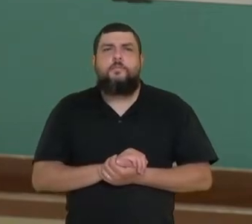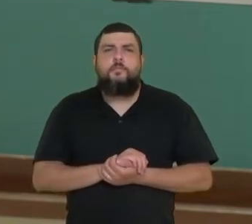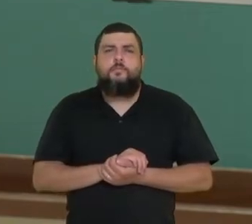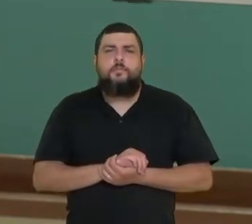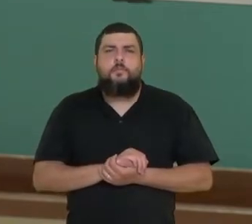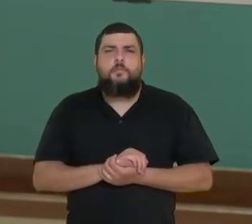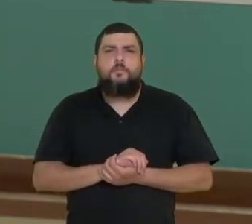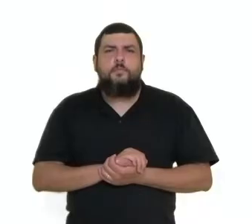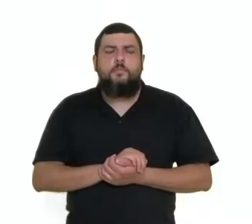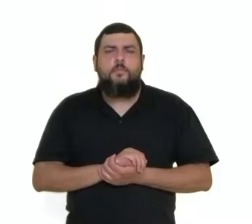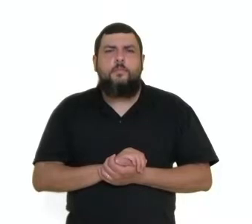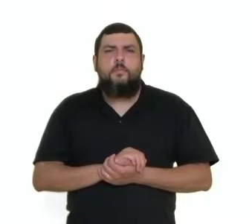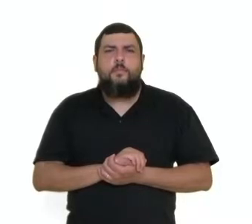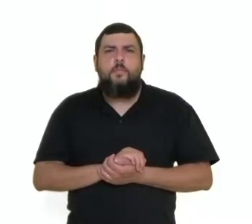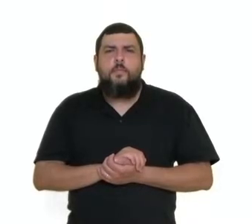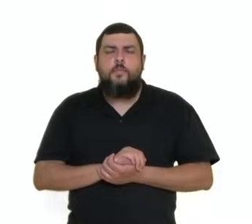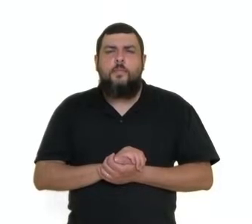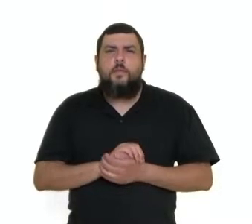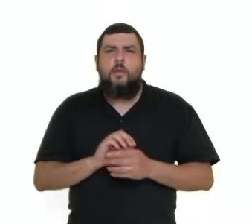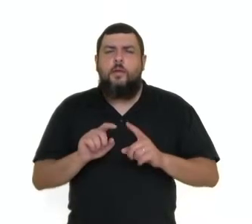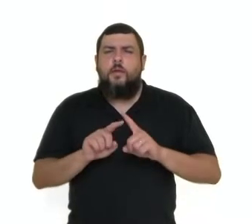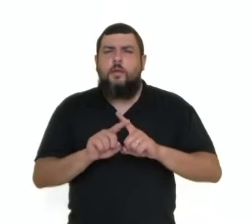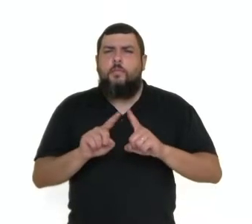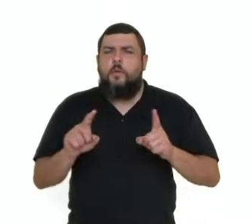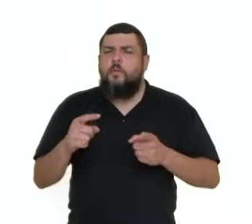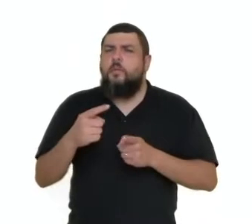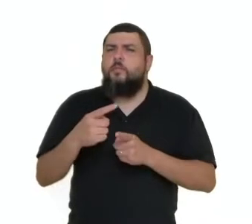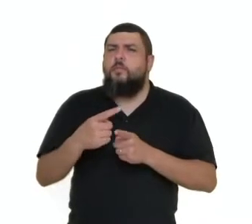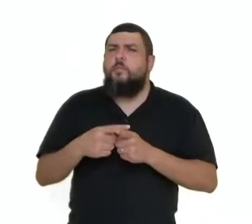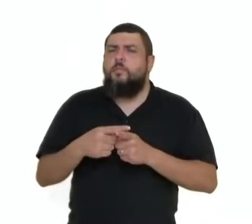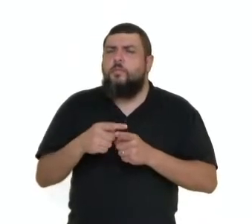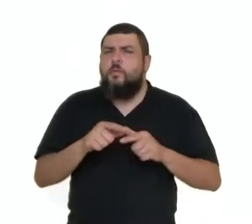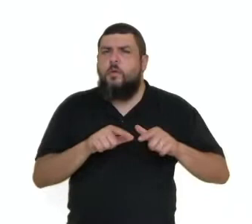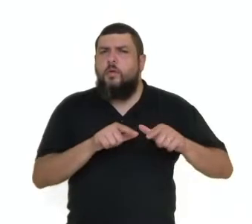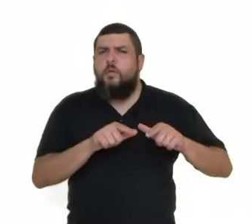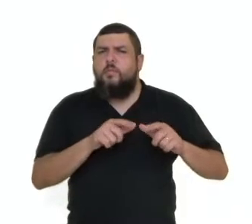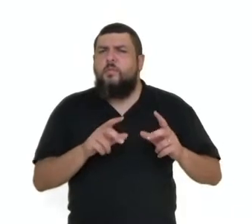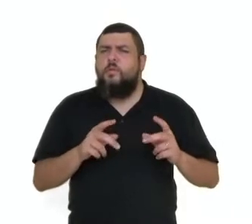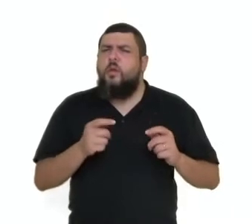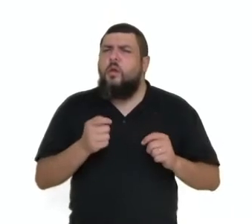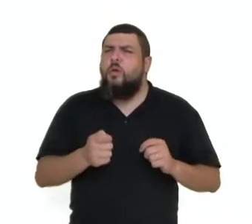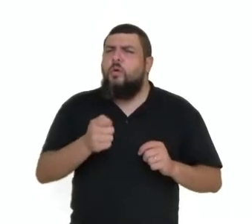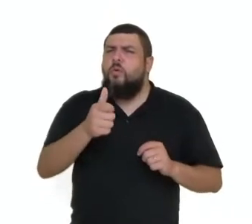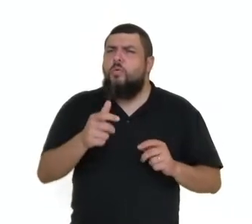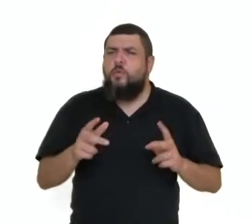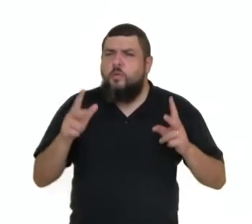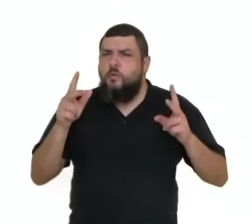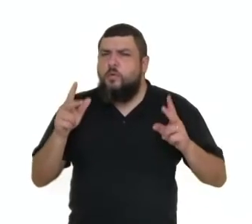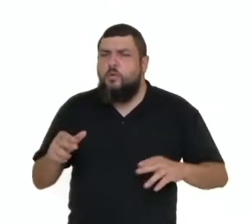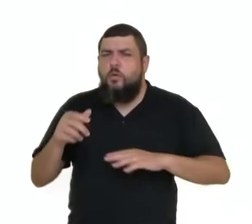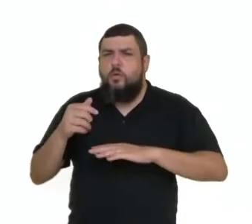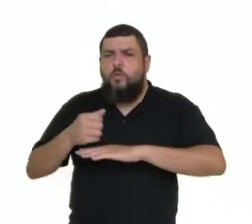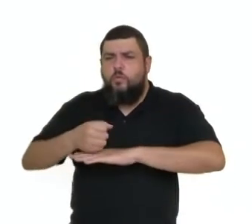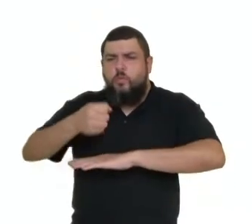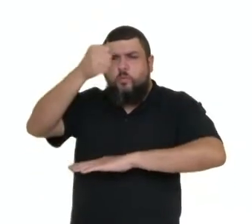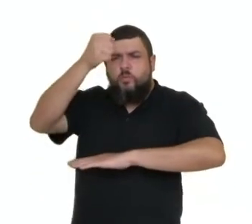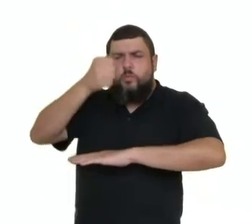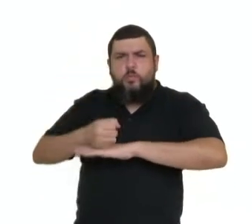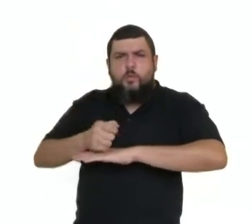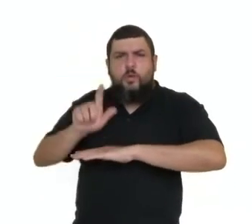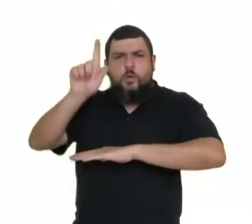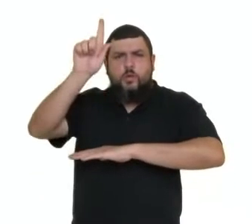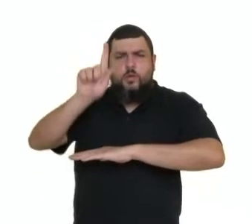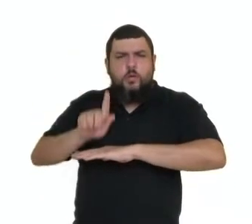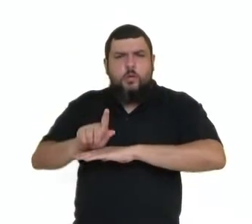Mas por que o trabalho é quase igual à energia potencial gravitacional e não exatamente igual? Então quer dizer que não